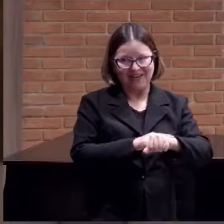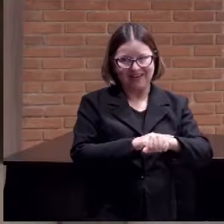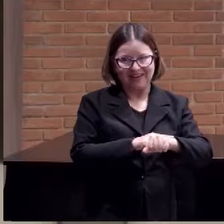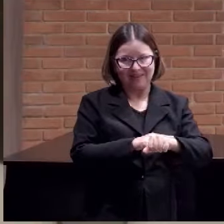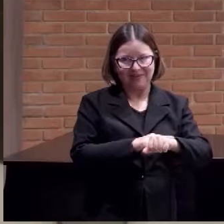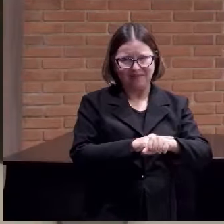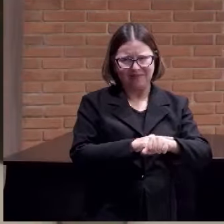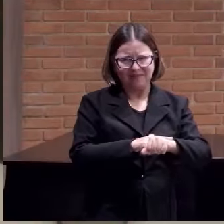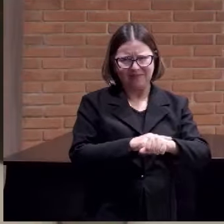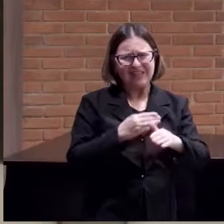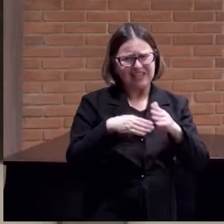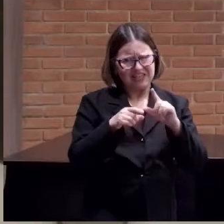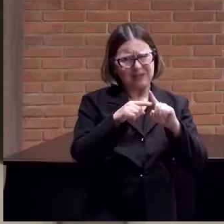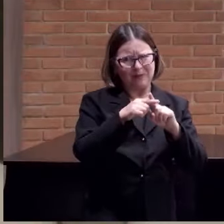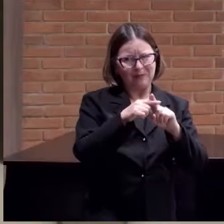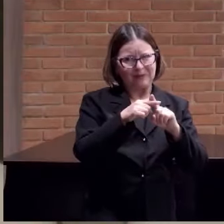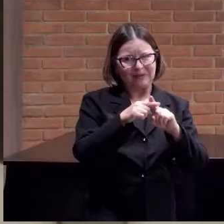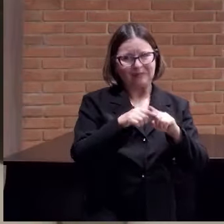hora.